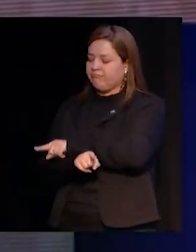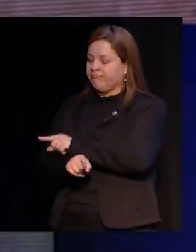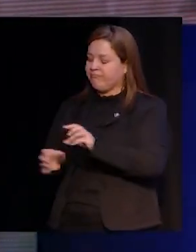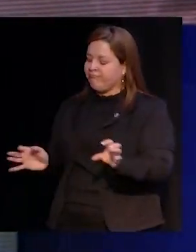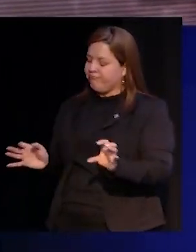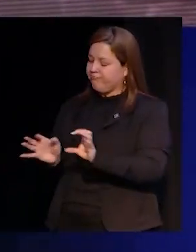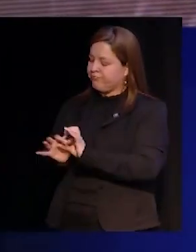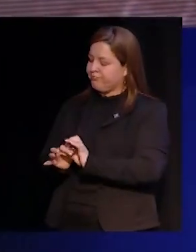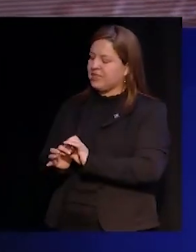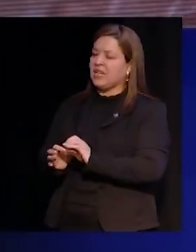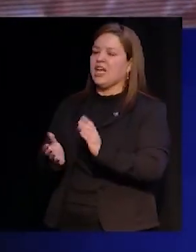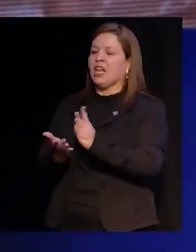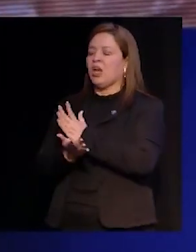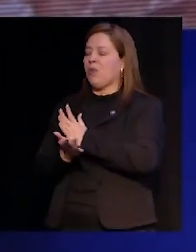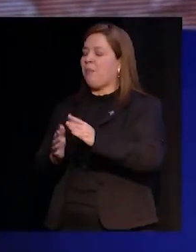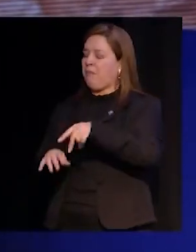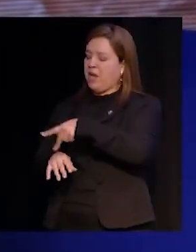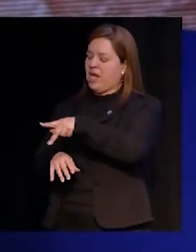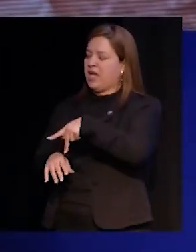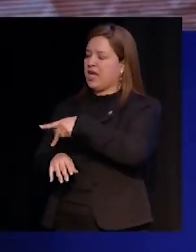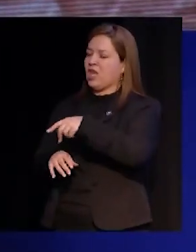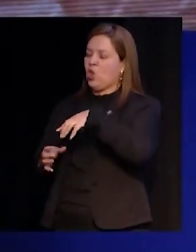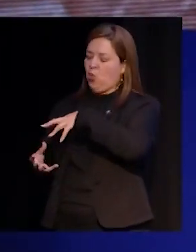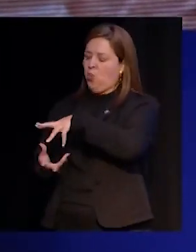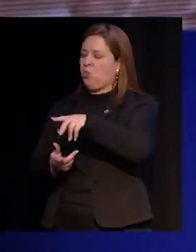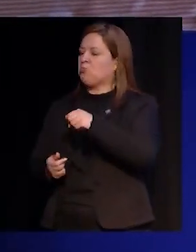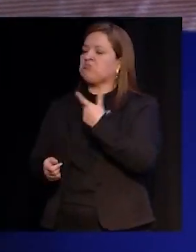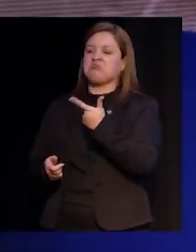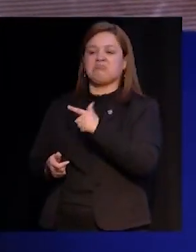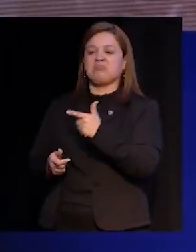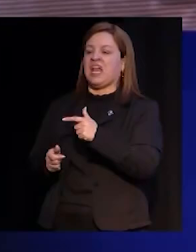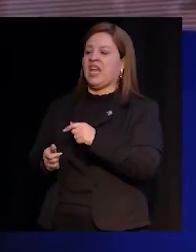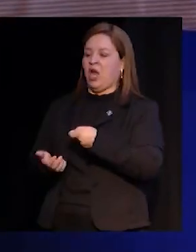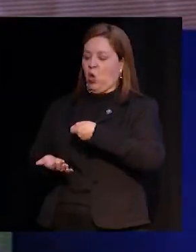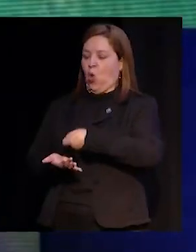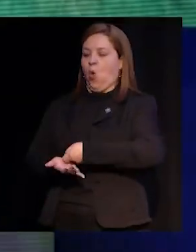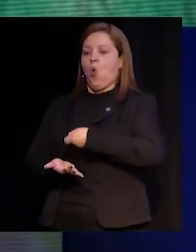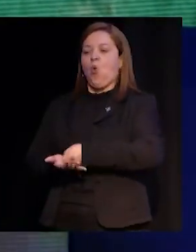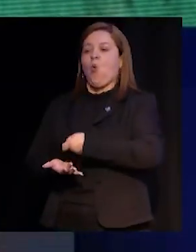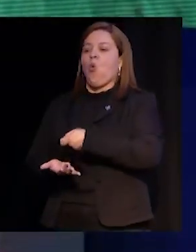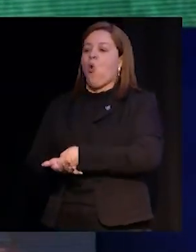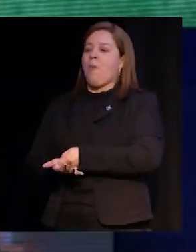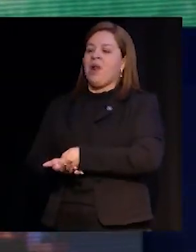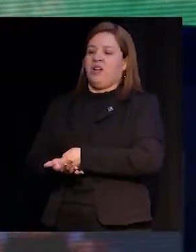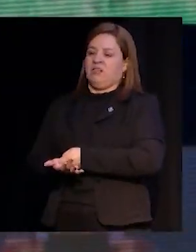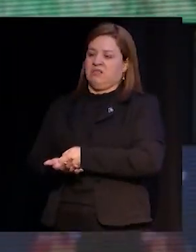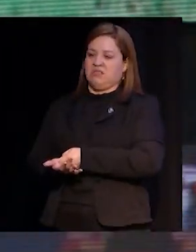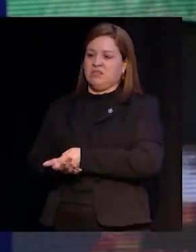Nenhum país do mundo dispõe das exigências